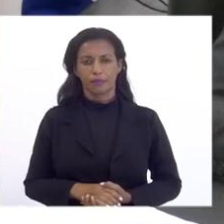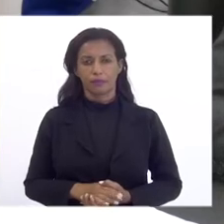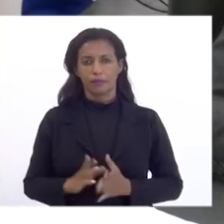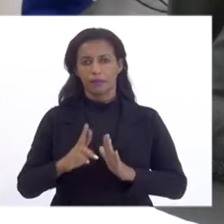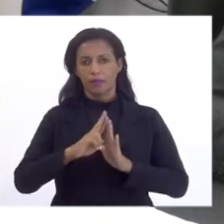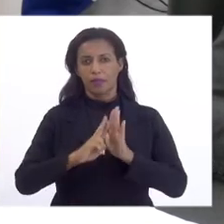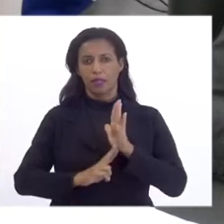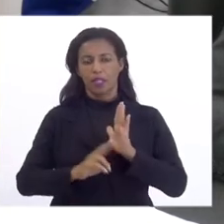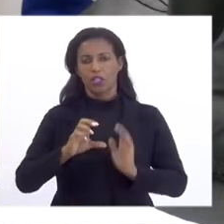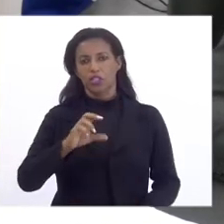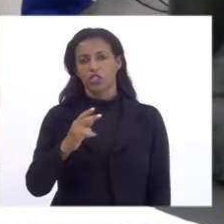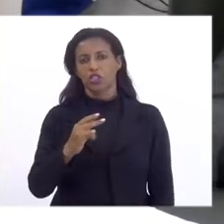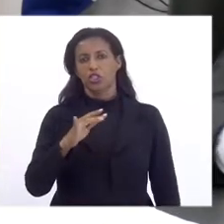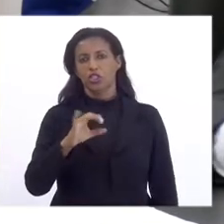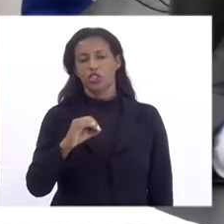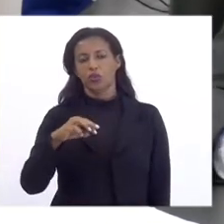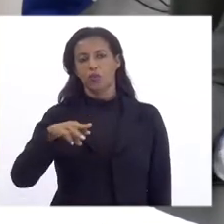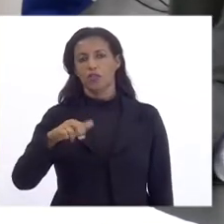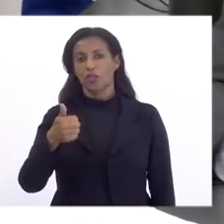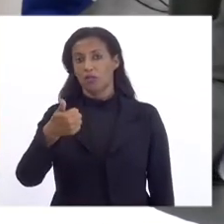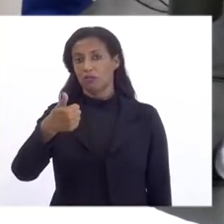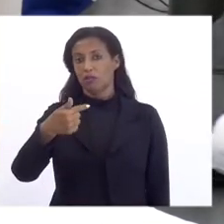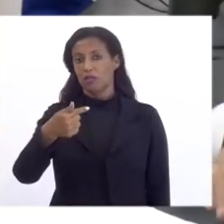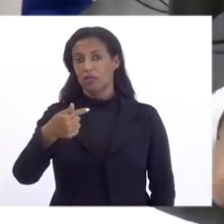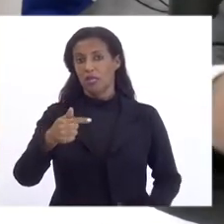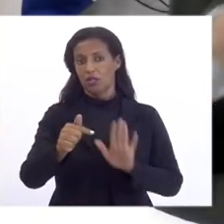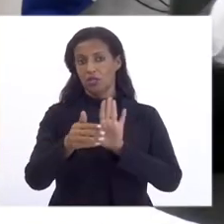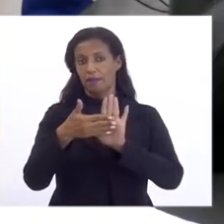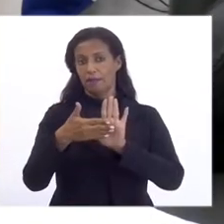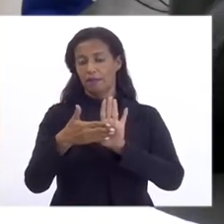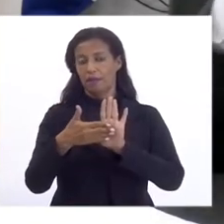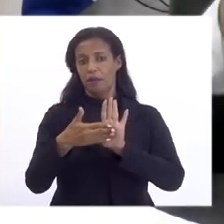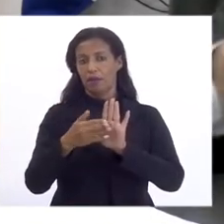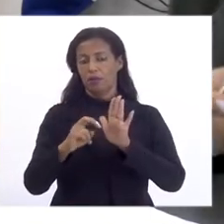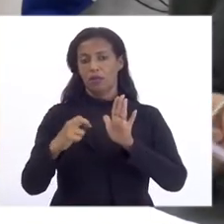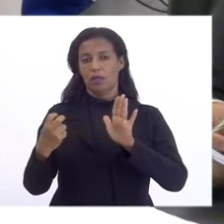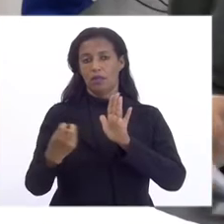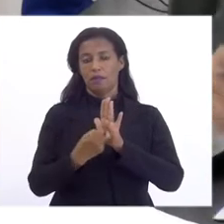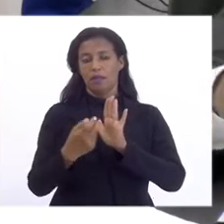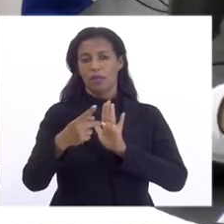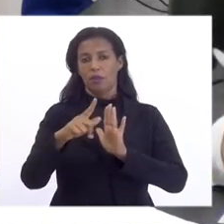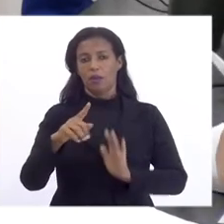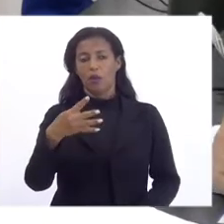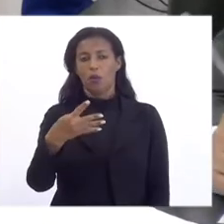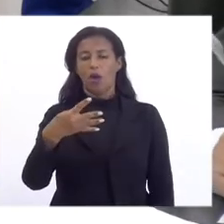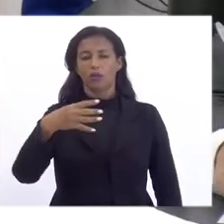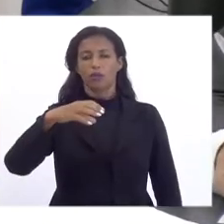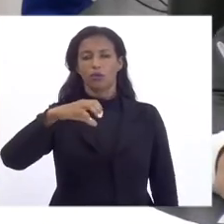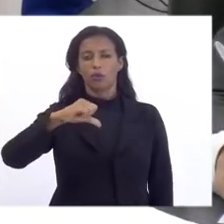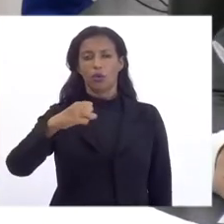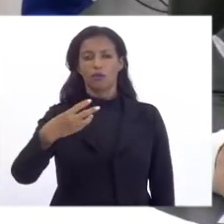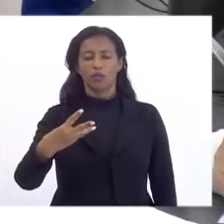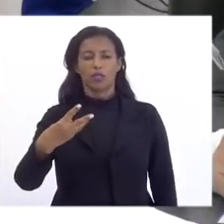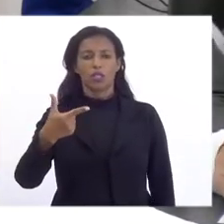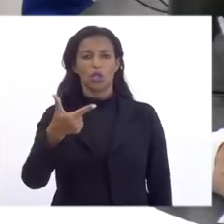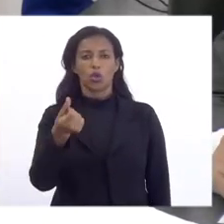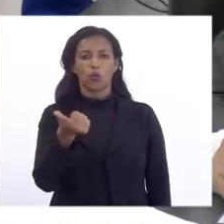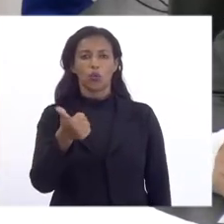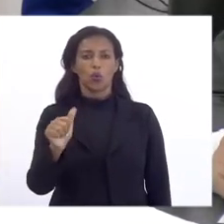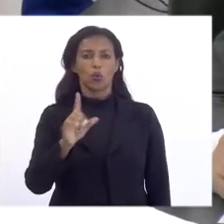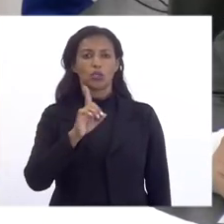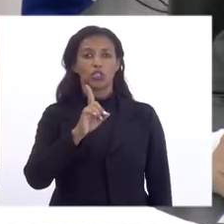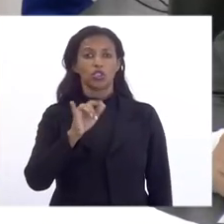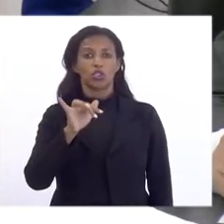Relator, deputado Chico Machado, 17, da pauta. Emendas de plenário ao projeto de lei 493-2011, autoria, deputado Dionísio